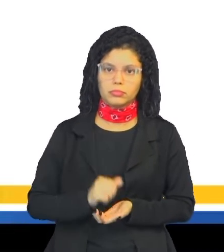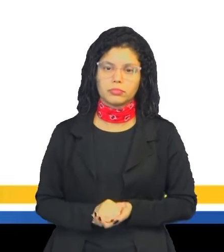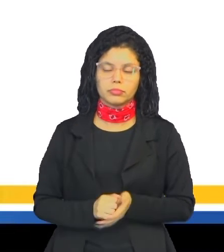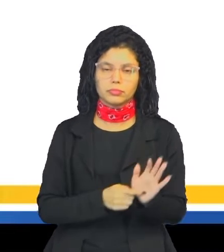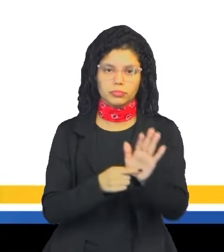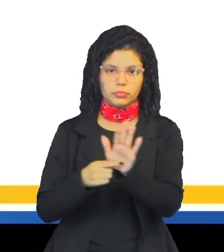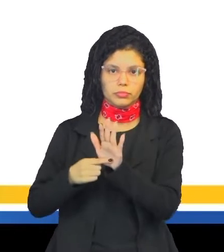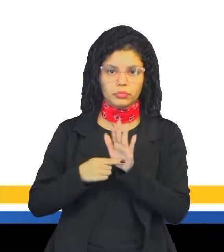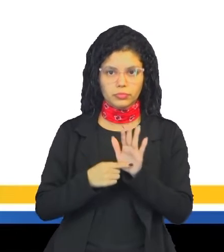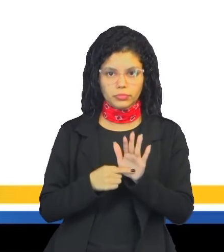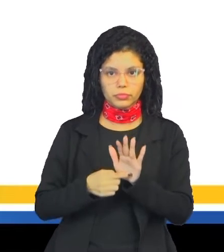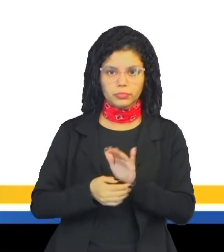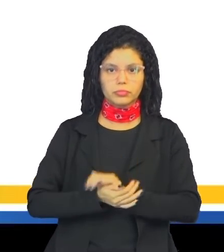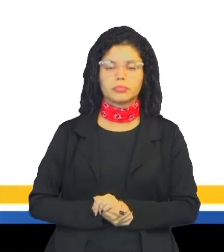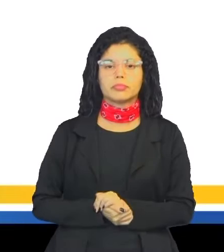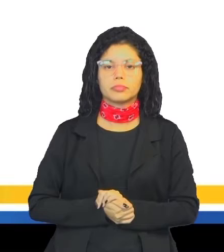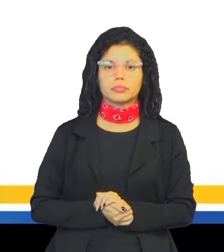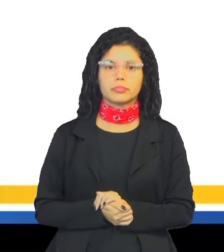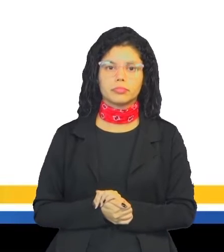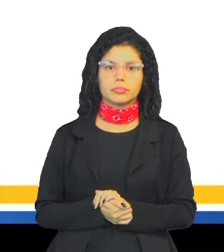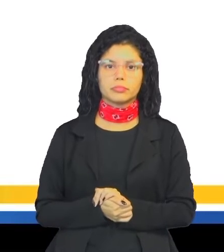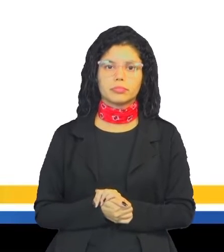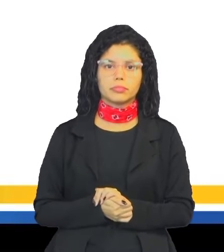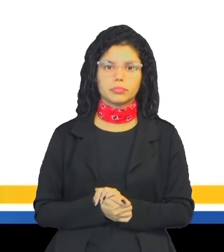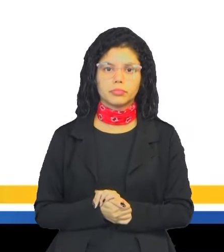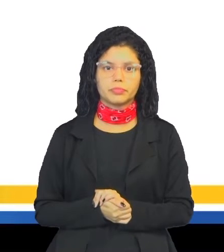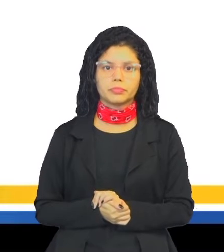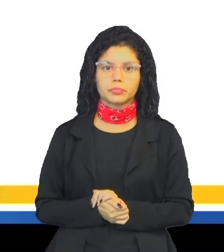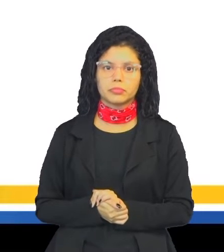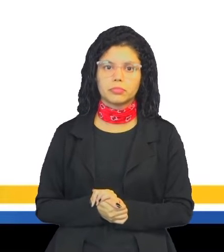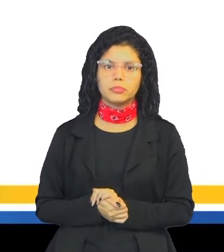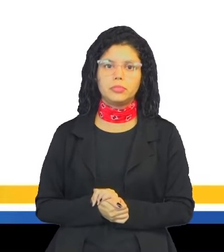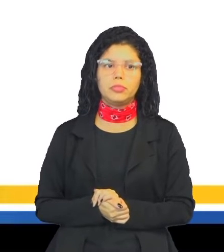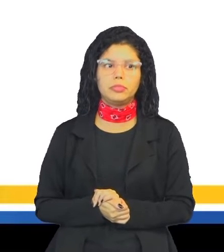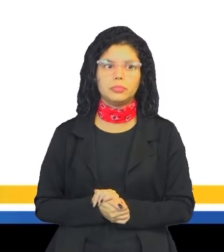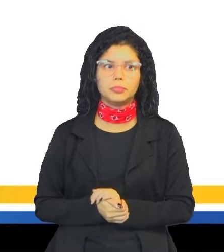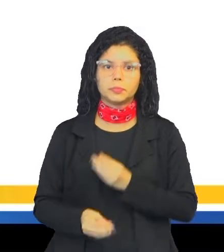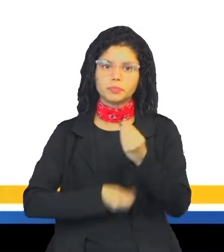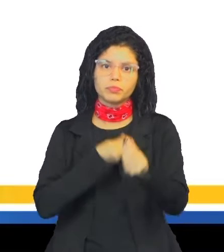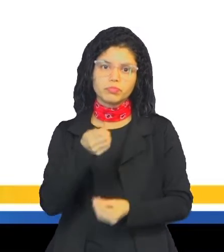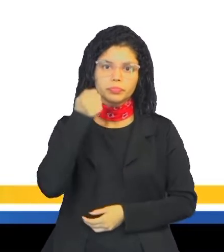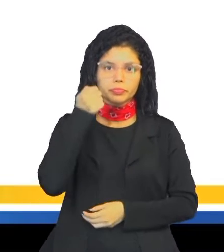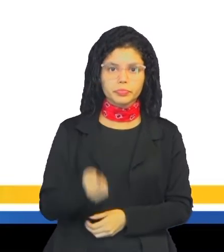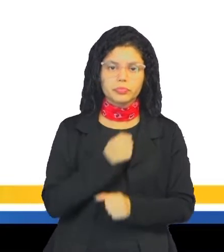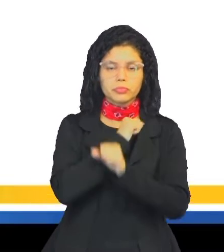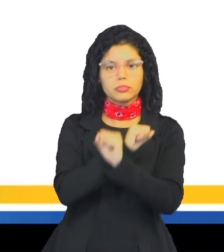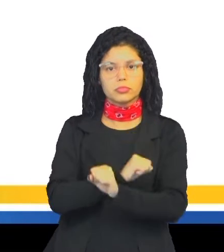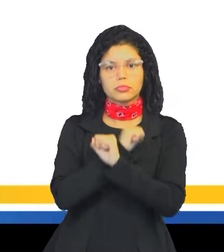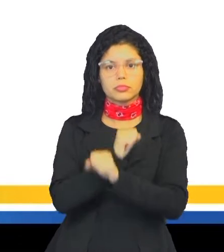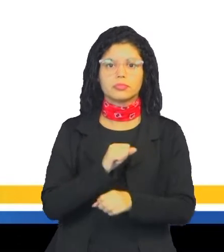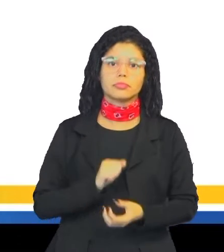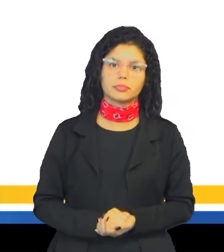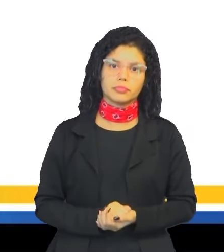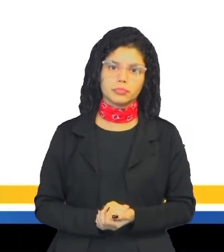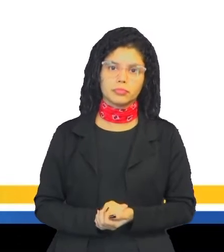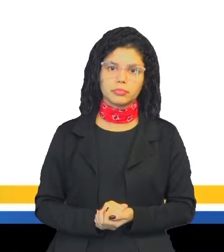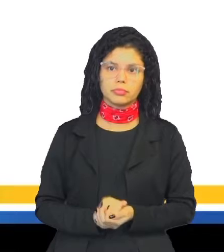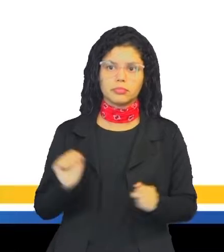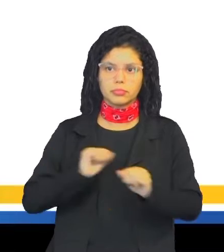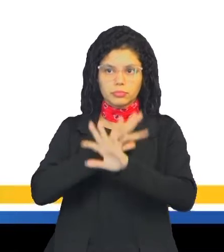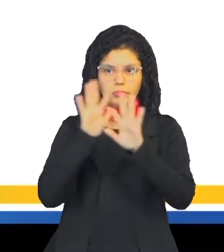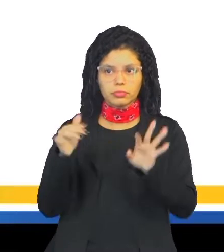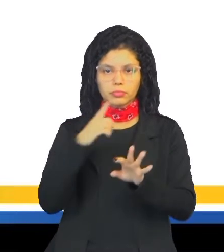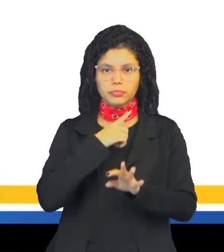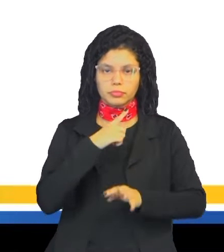bem esse transporte. Como resistência à escravidão,